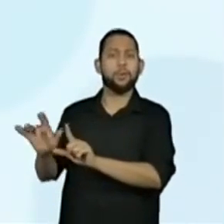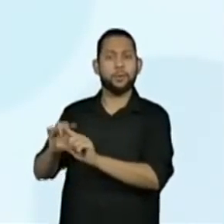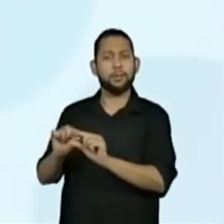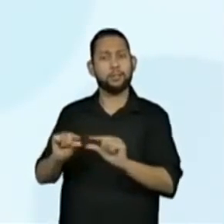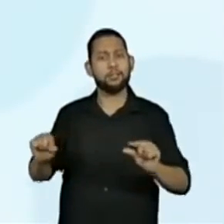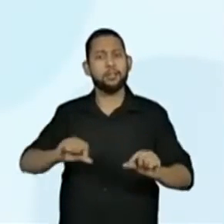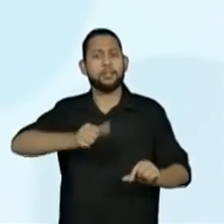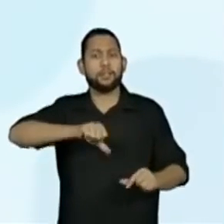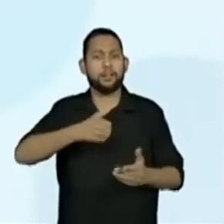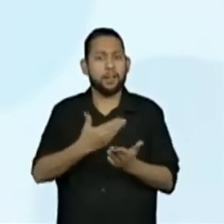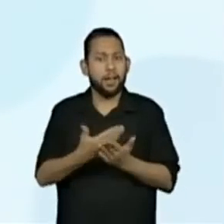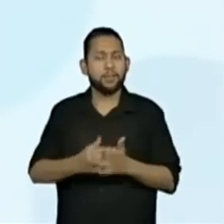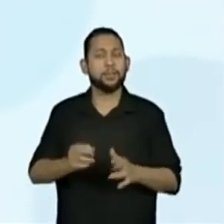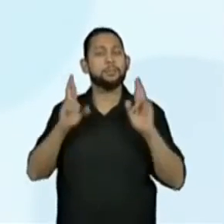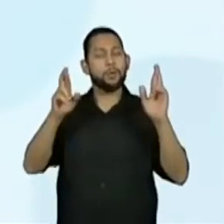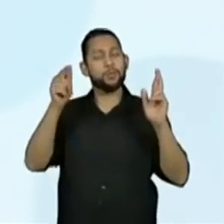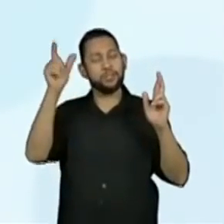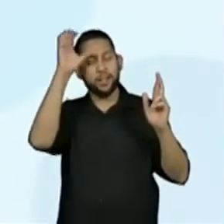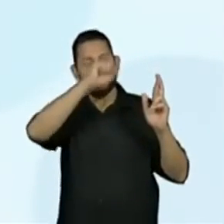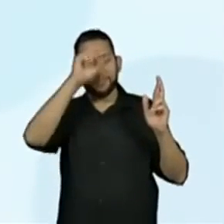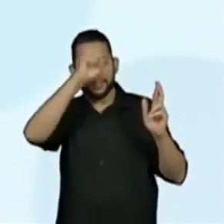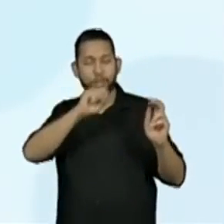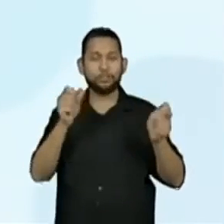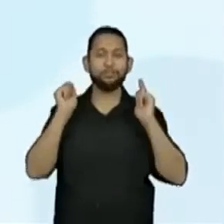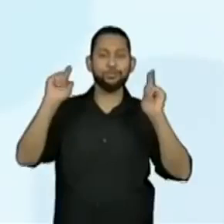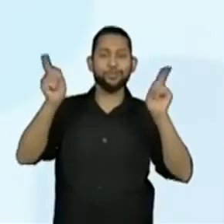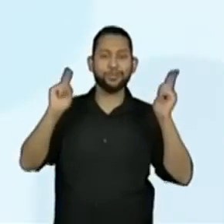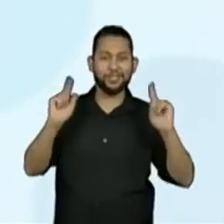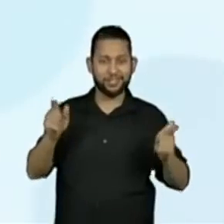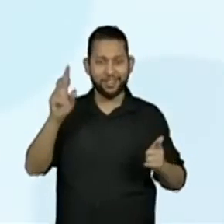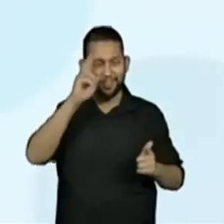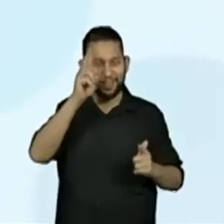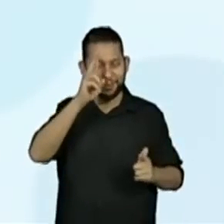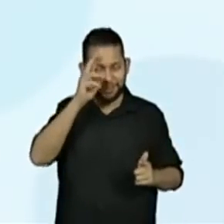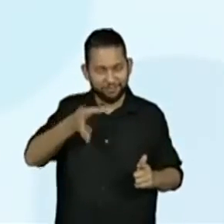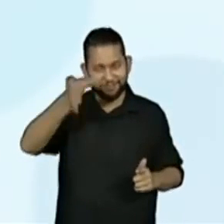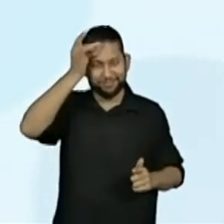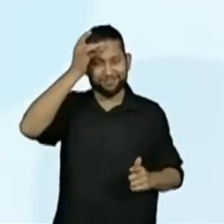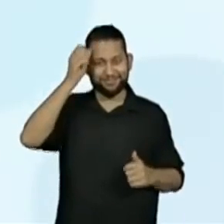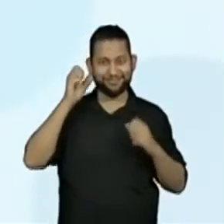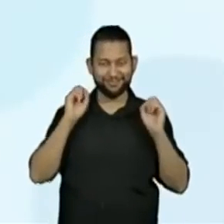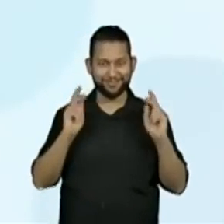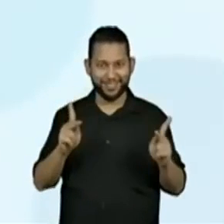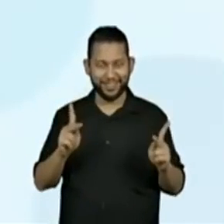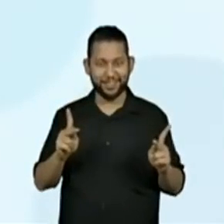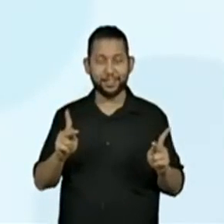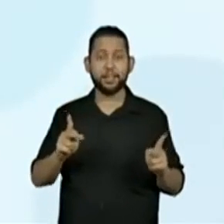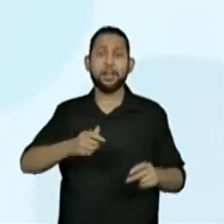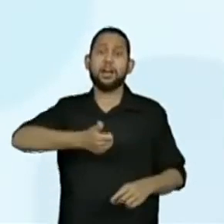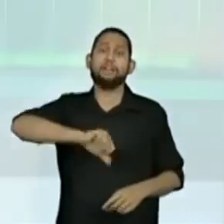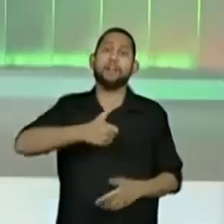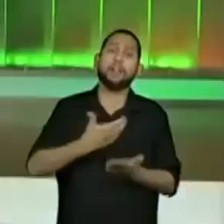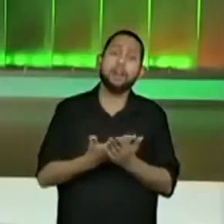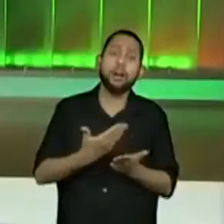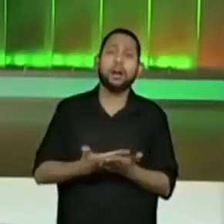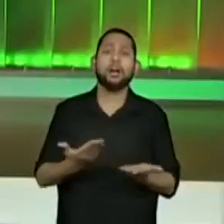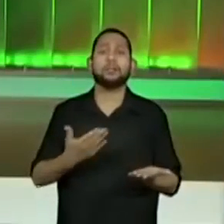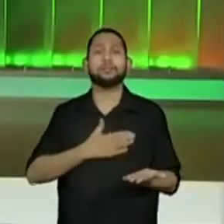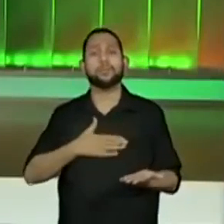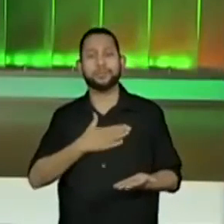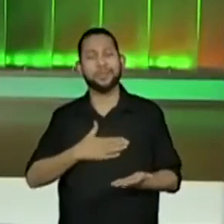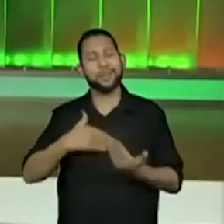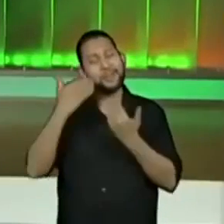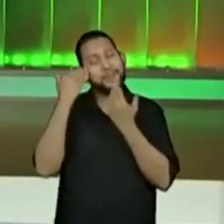vocês tenham se divertido e aprendido de retomado muitos conhecimentos aqui avaliem a nossa aula